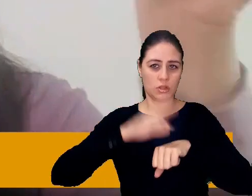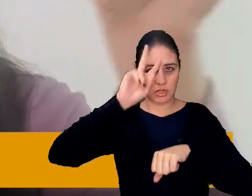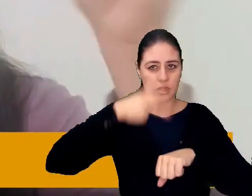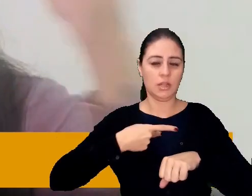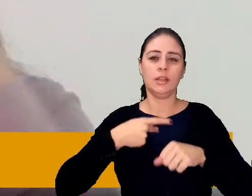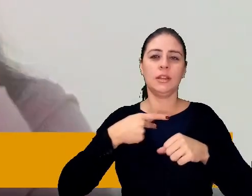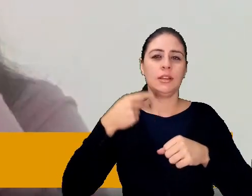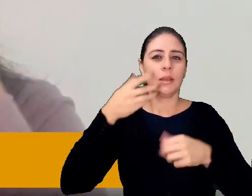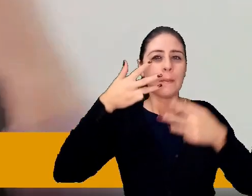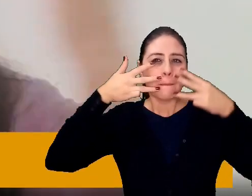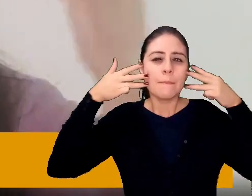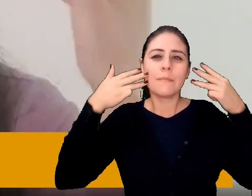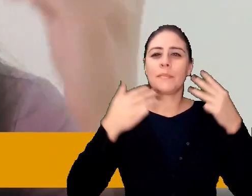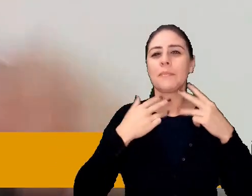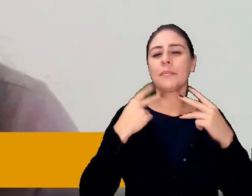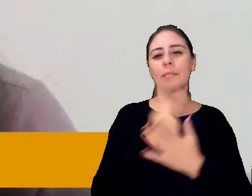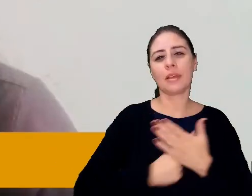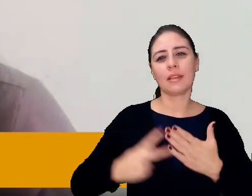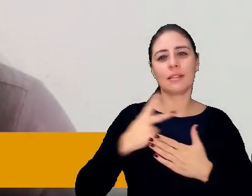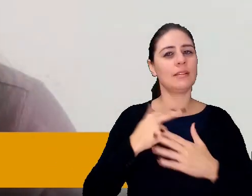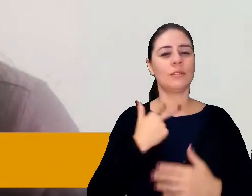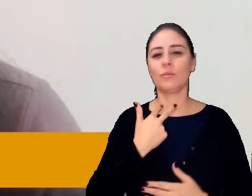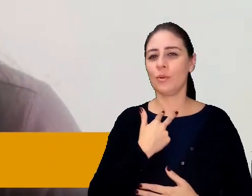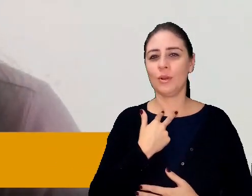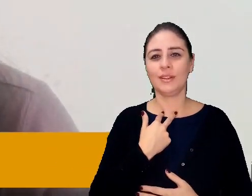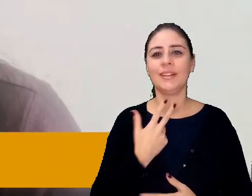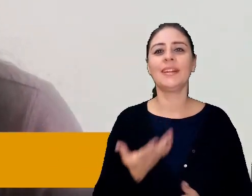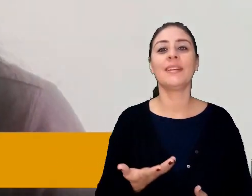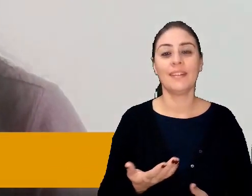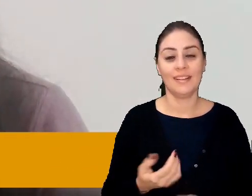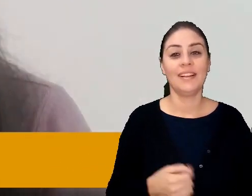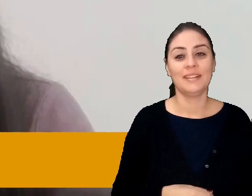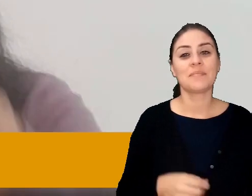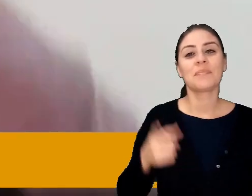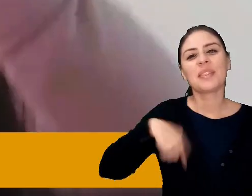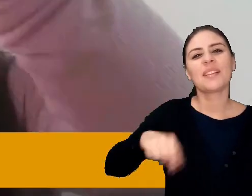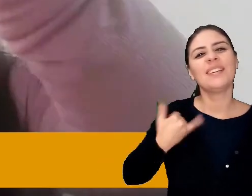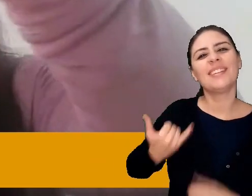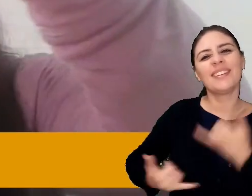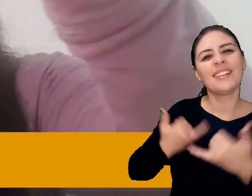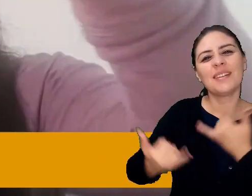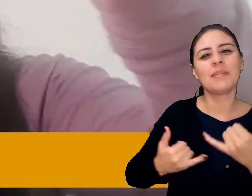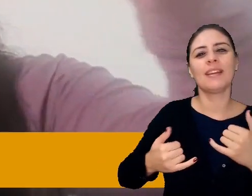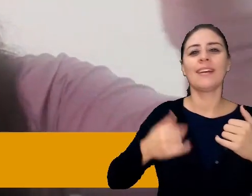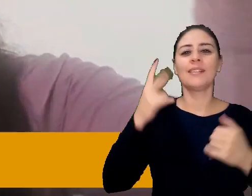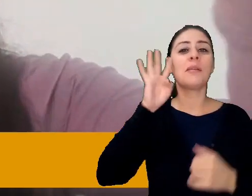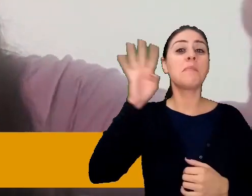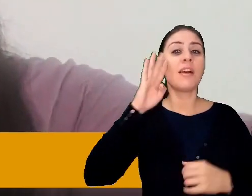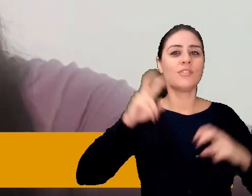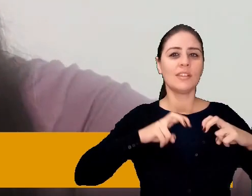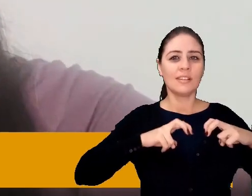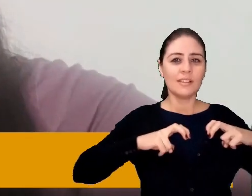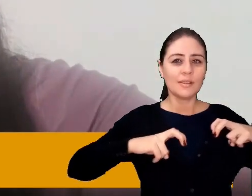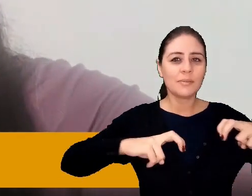né? Aí fico pensando, né? A gente tava conversando com a Gida. Imagina se abaixar assim, tomar a bebida do Kiki, daí quando você levantar, você vê todos